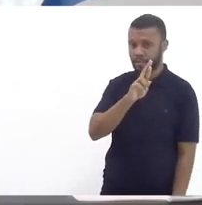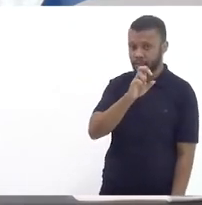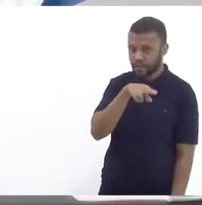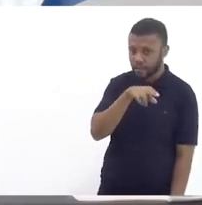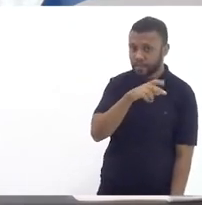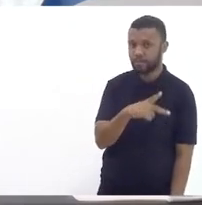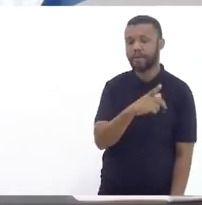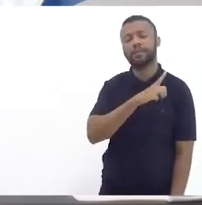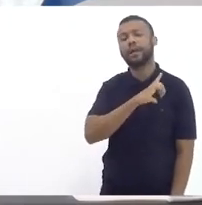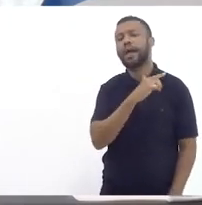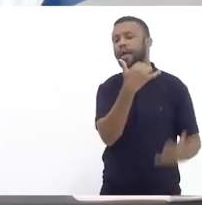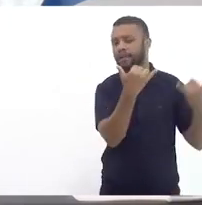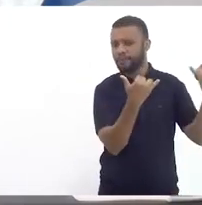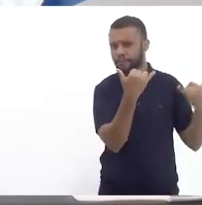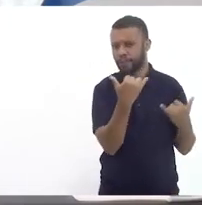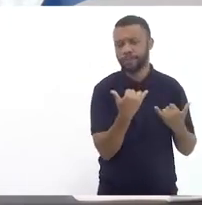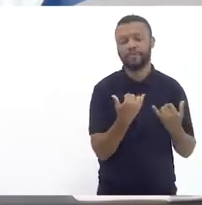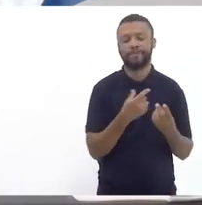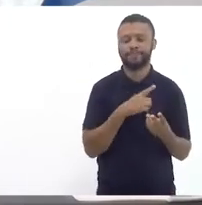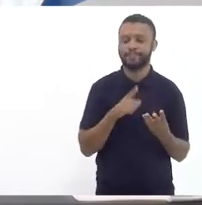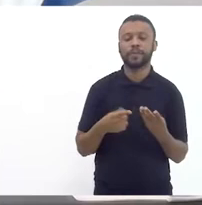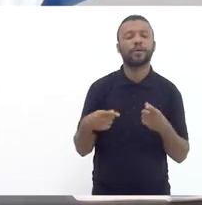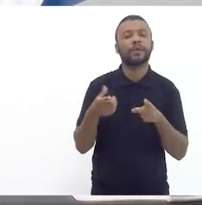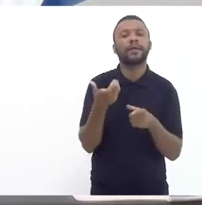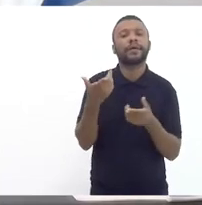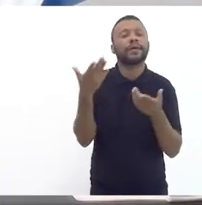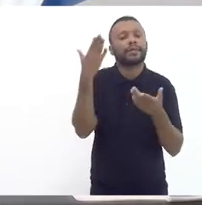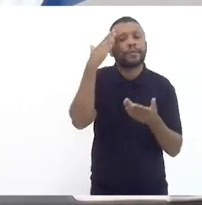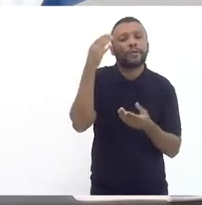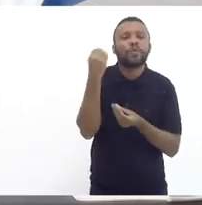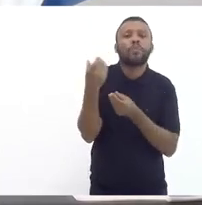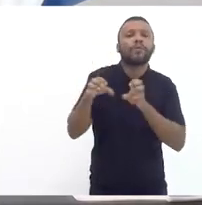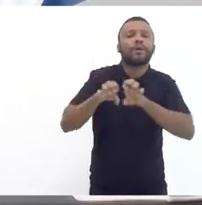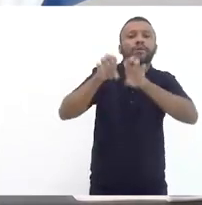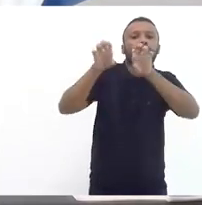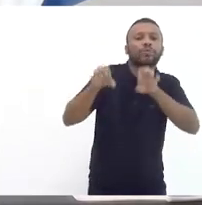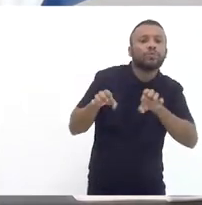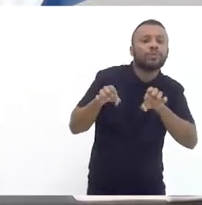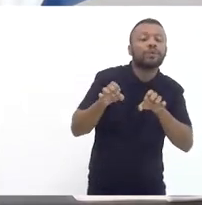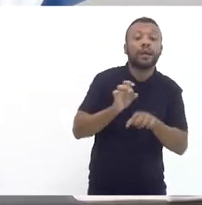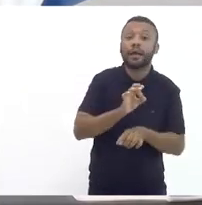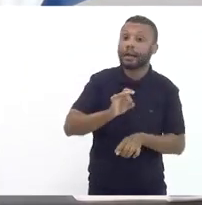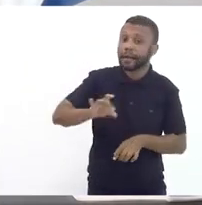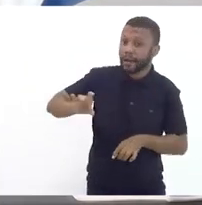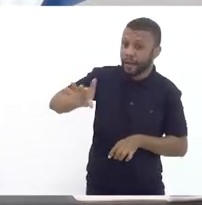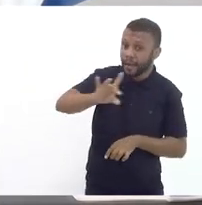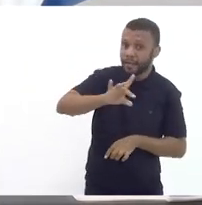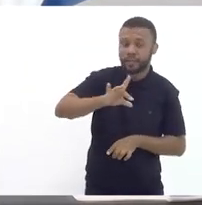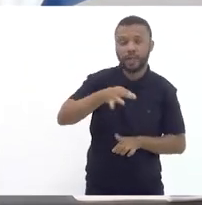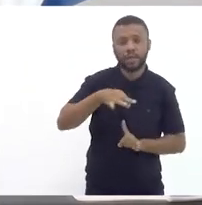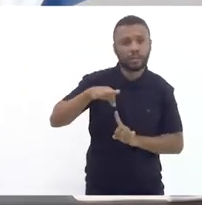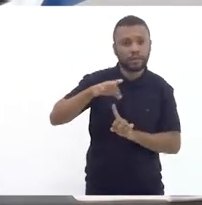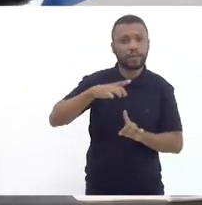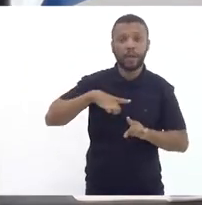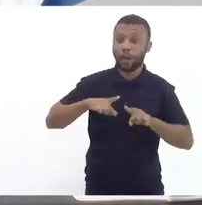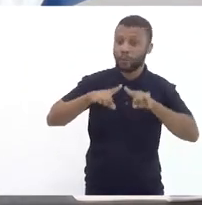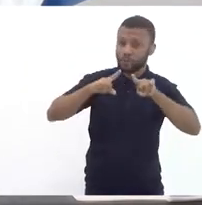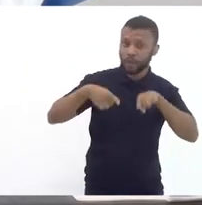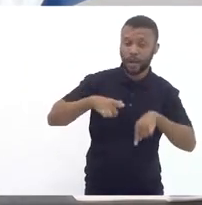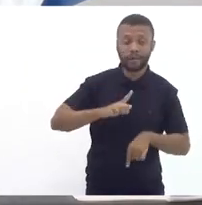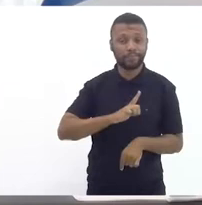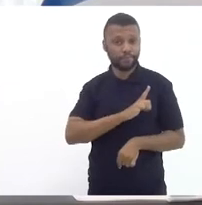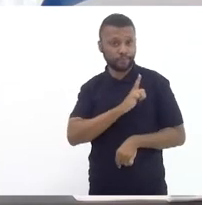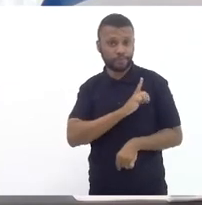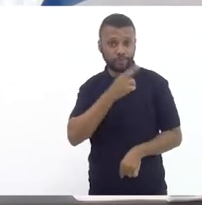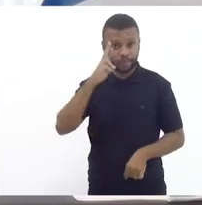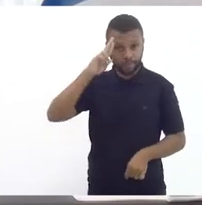enfim, como é que é a estrutura de pessoal nas estações? Cada estação tem um gerente geral, tem algum